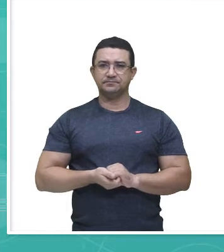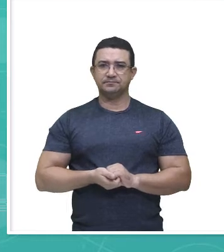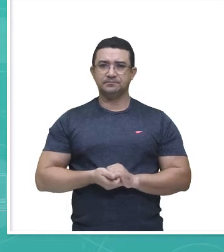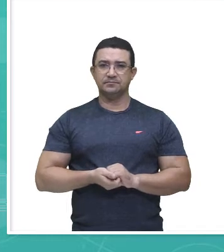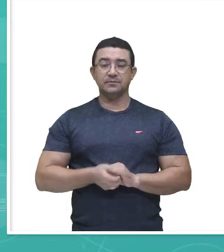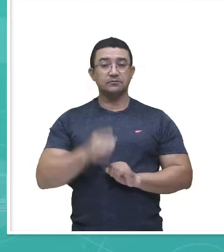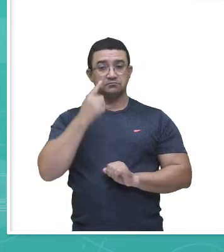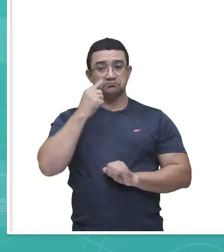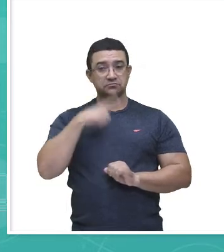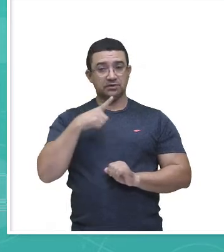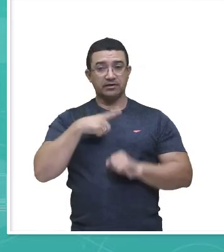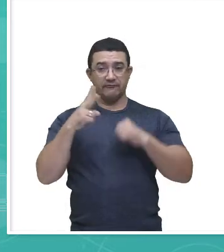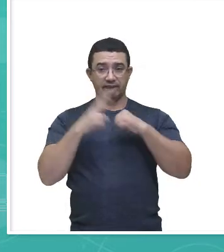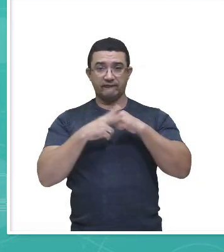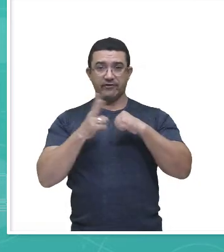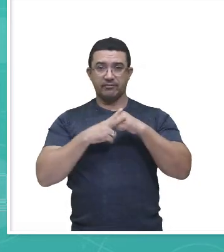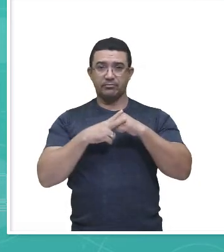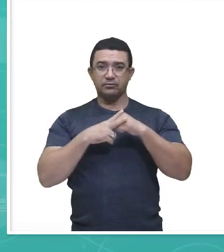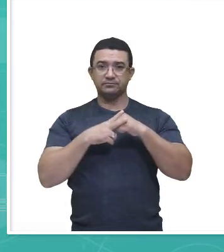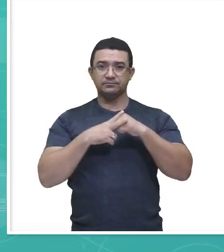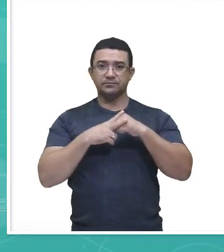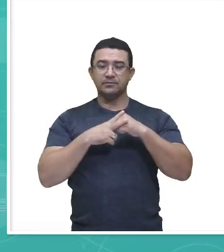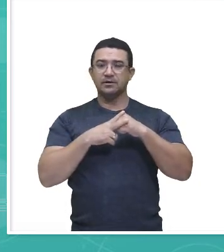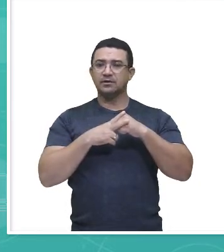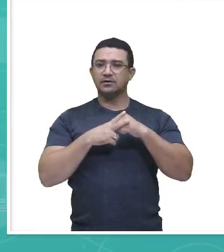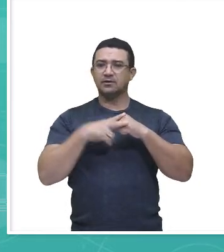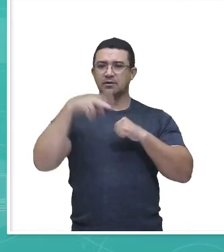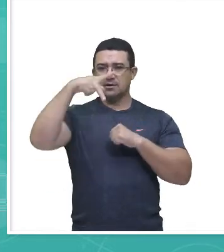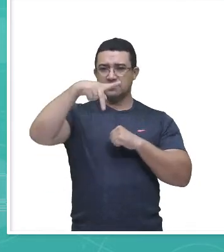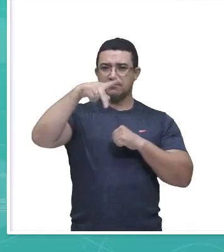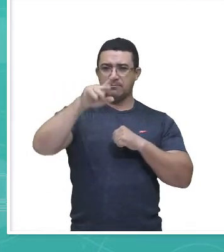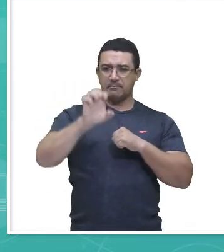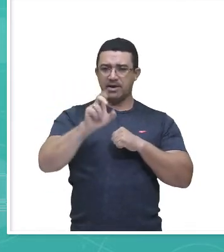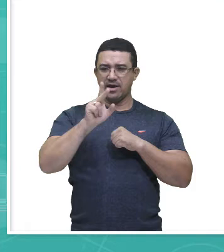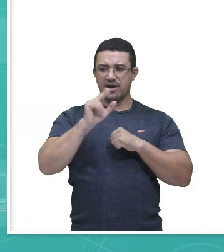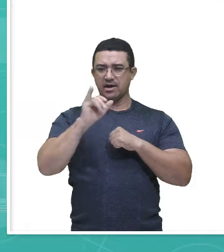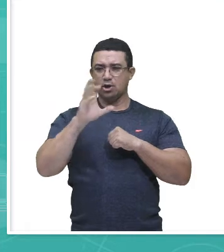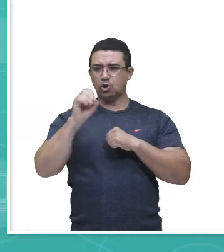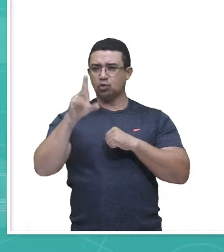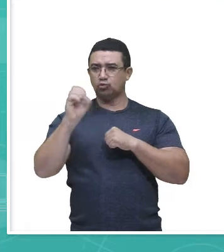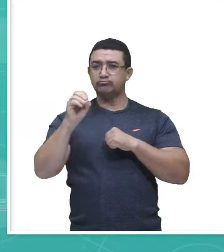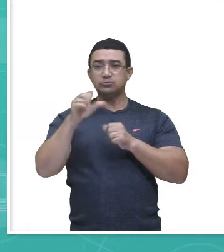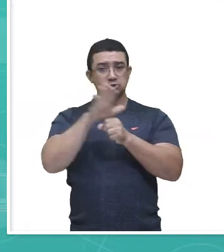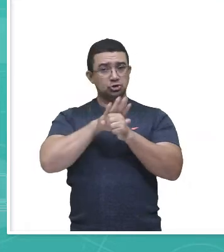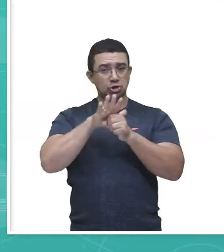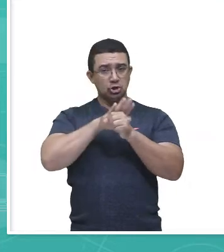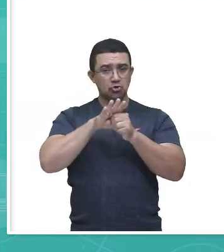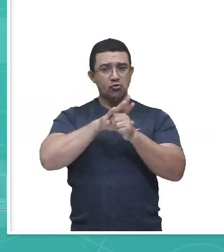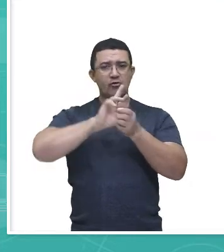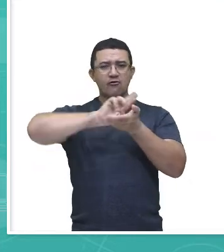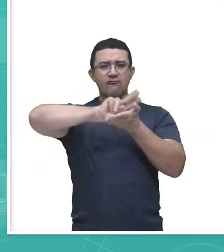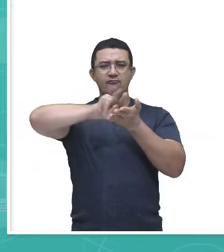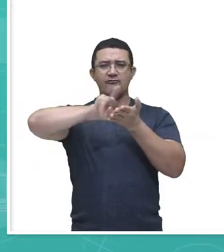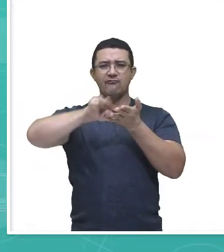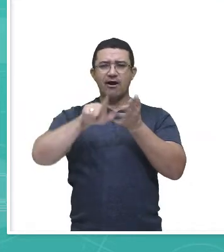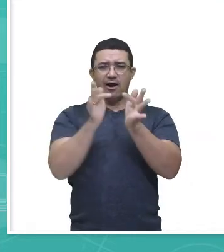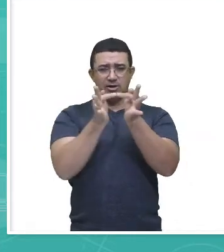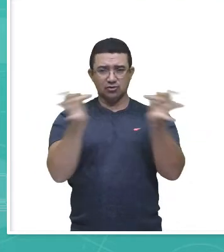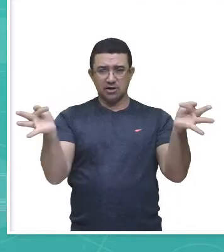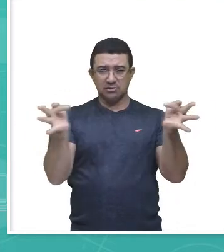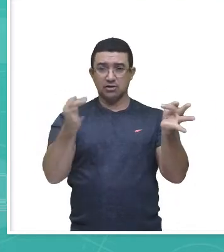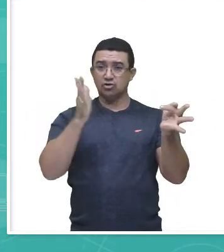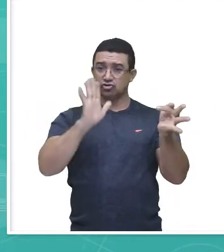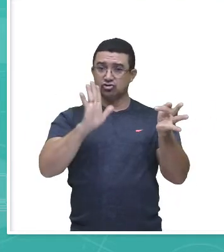verbo, então aqui, nesse período formado por várias orações. Então, veja a diferença, eu vou já mostrar